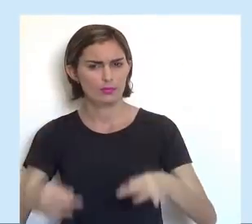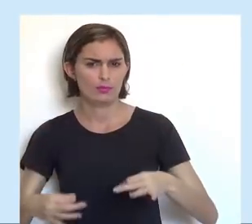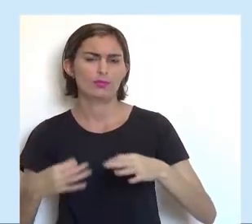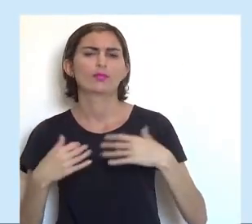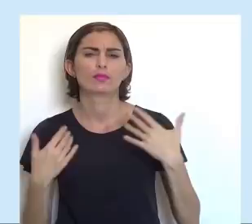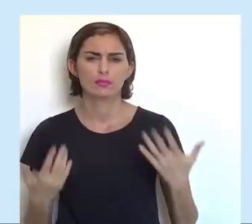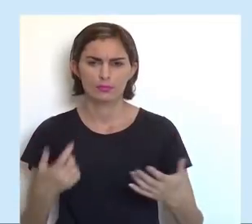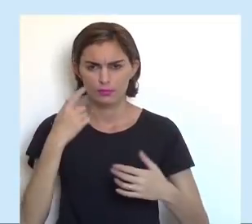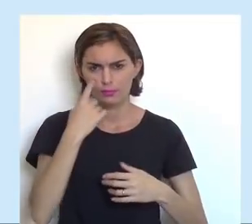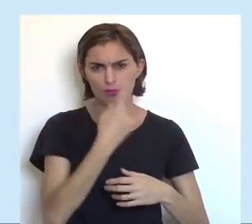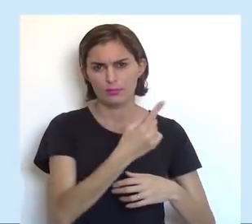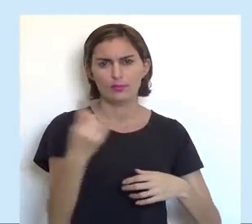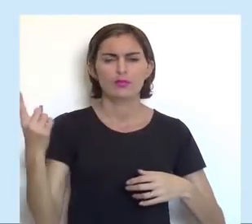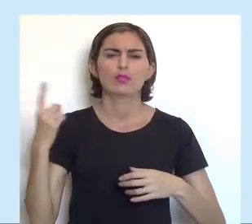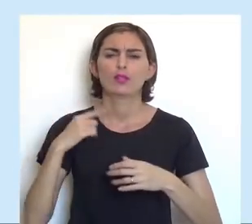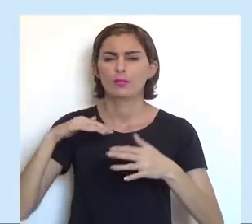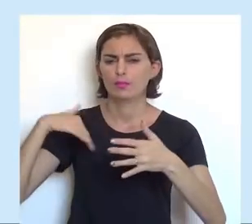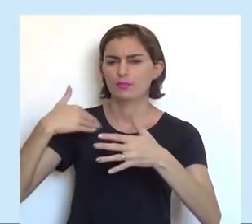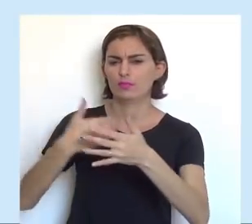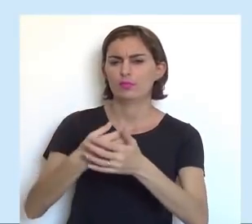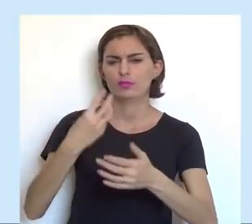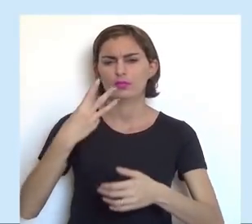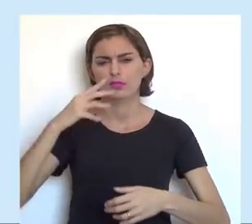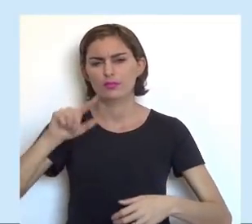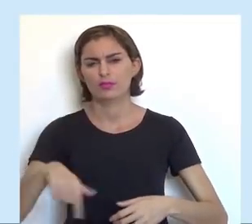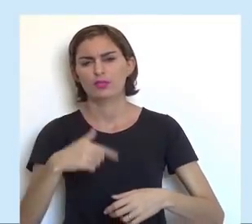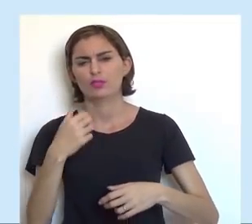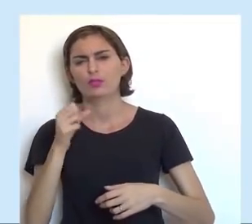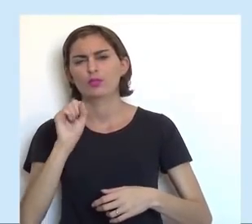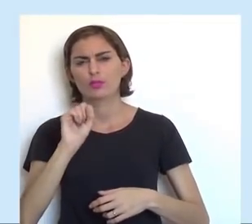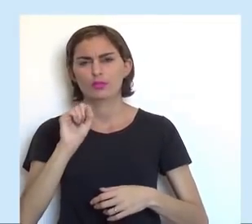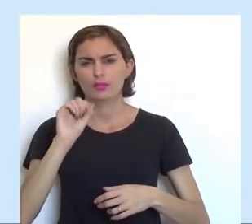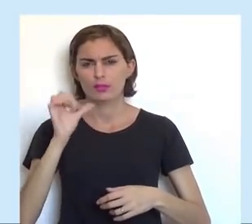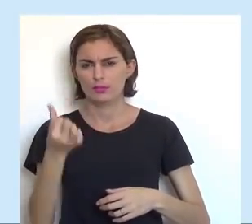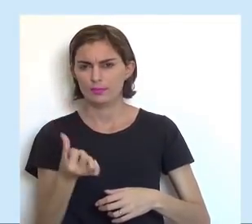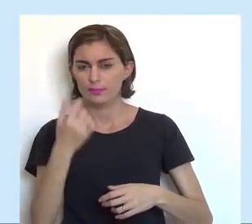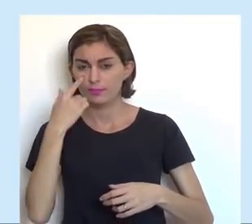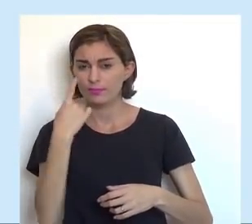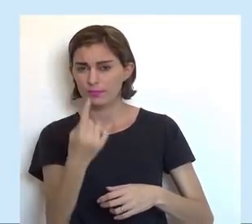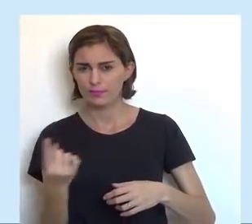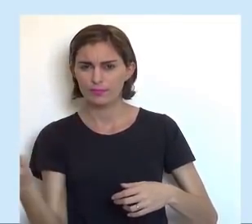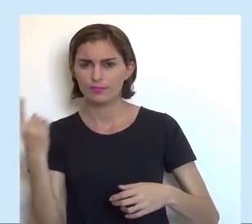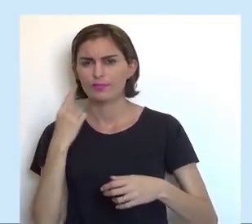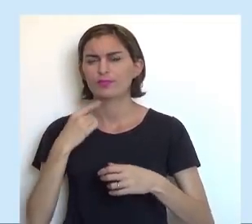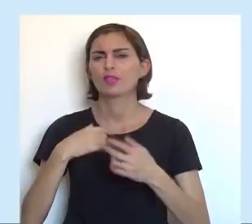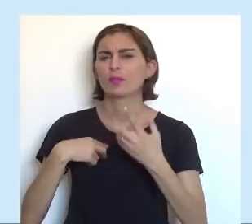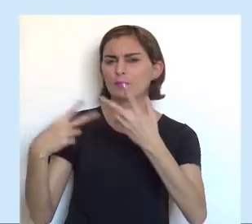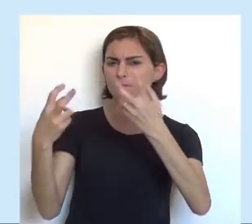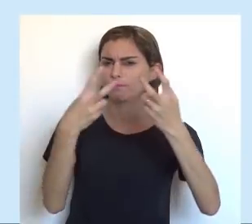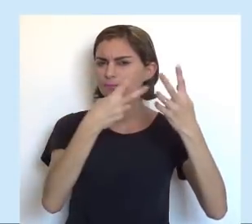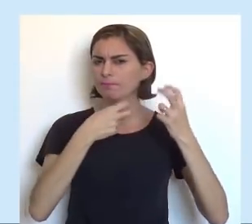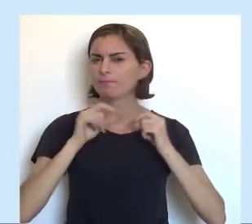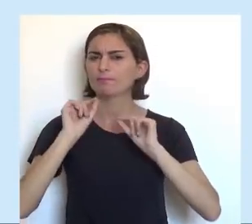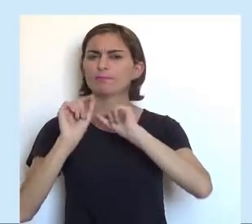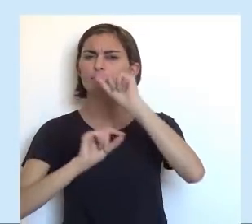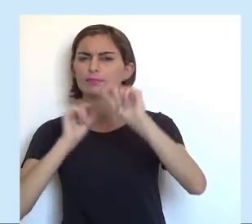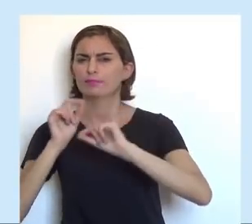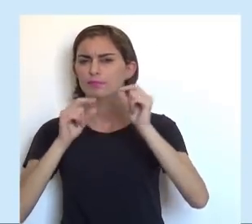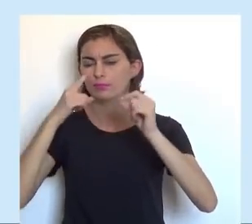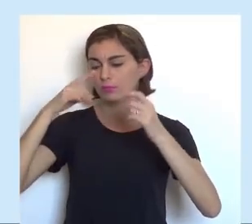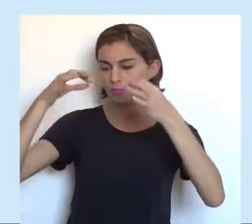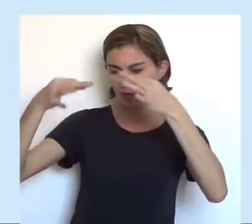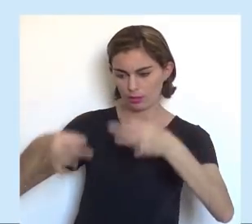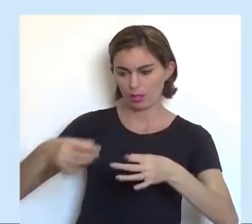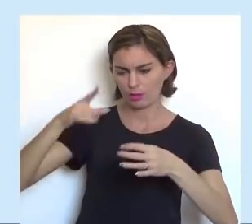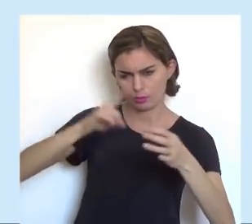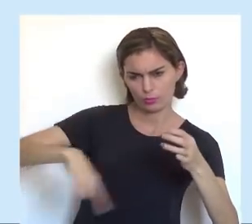pneu inservível de aproximadamente 3,86%. Então, o que nós percebemos? Que o